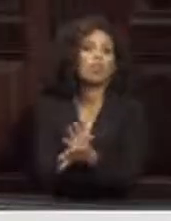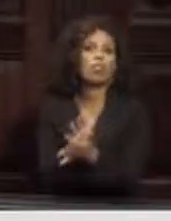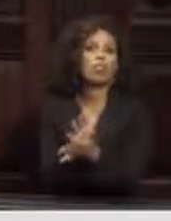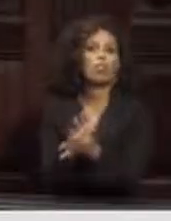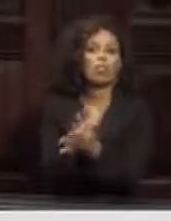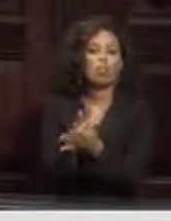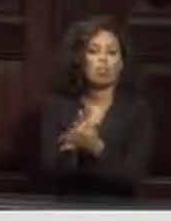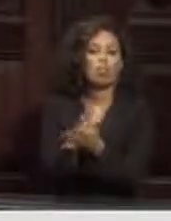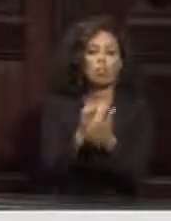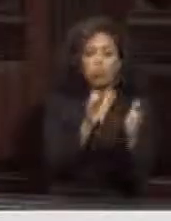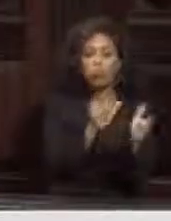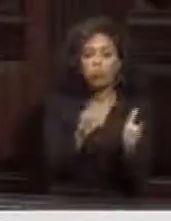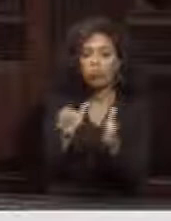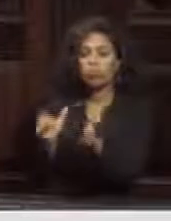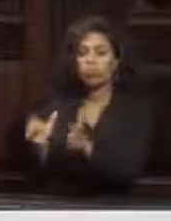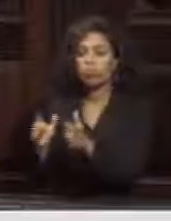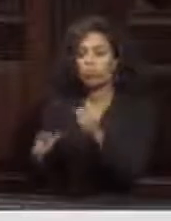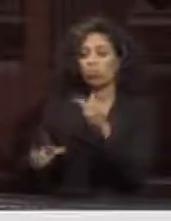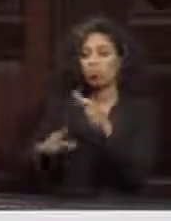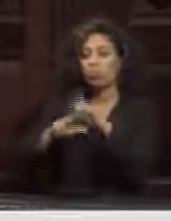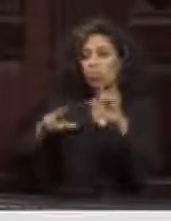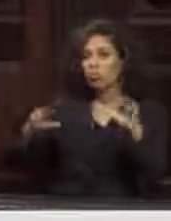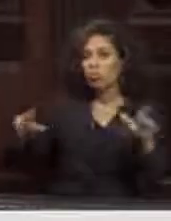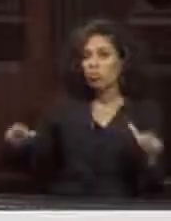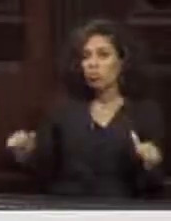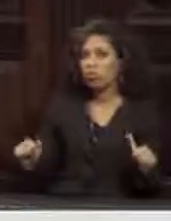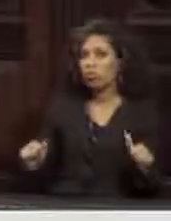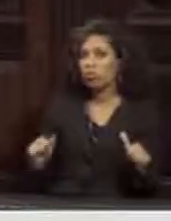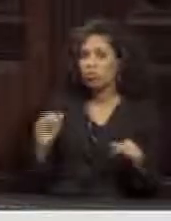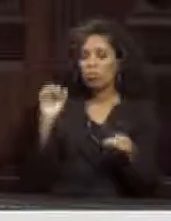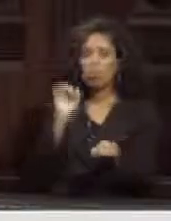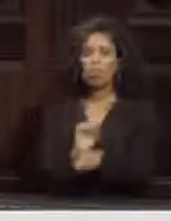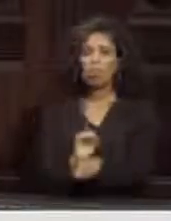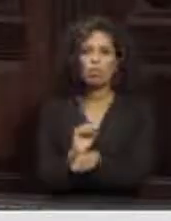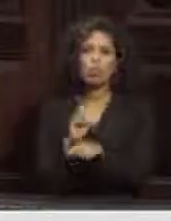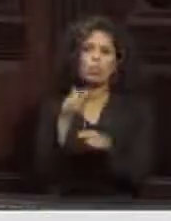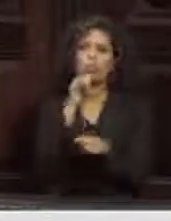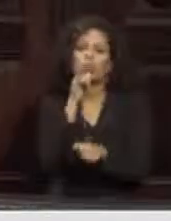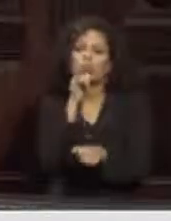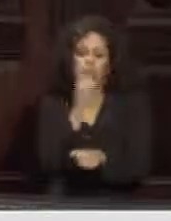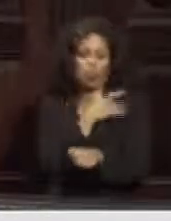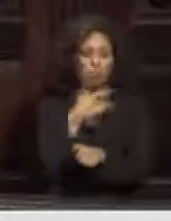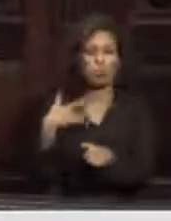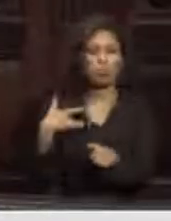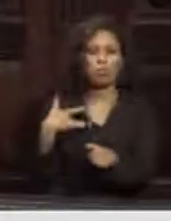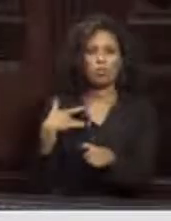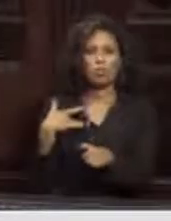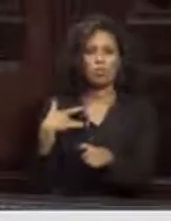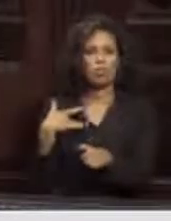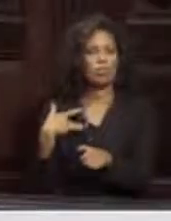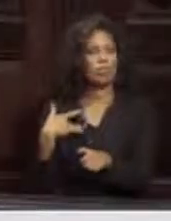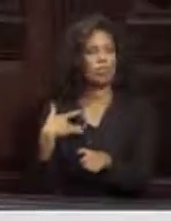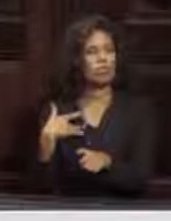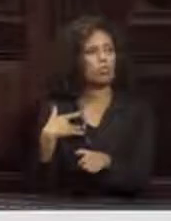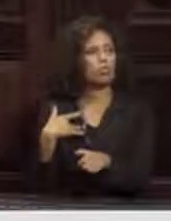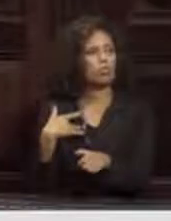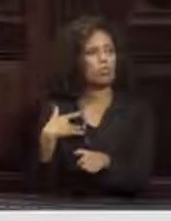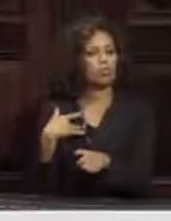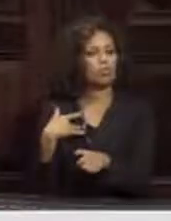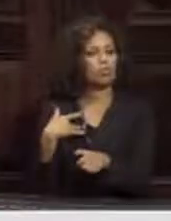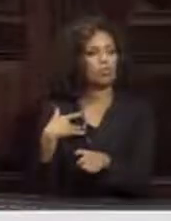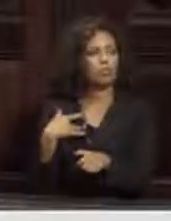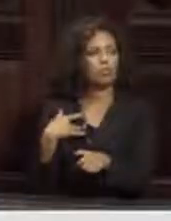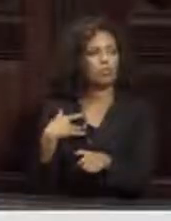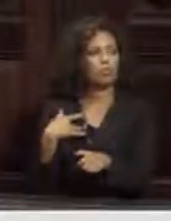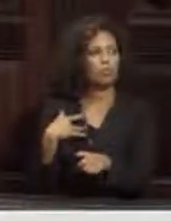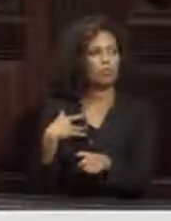inclusive da saúde pública. Mas cadê os dados que deem a segurança, a garantia aqui na casa, que há